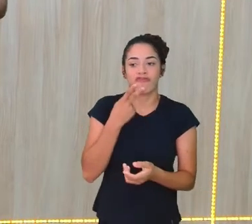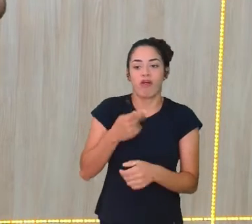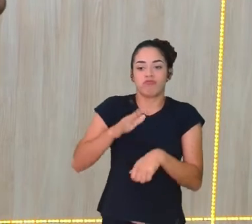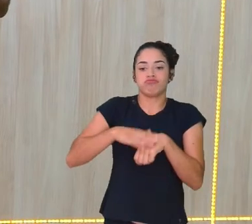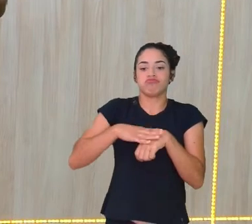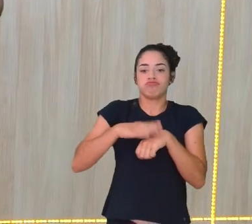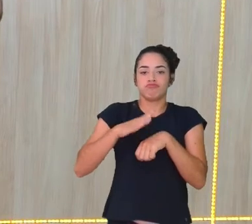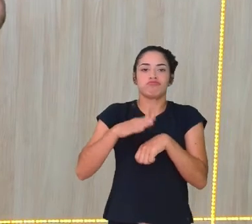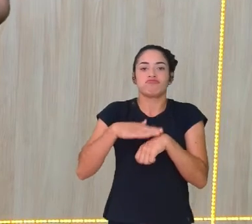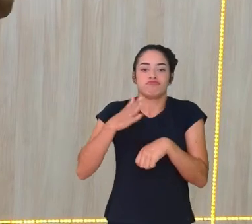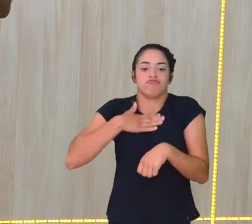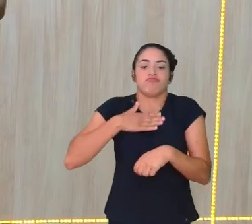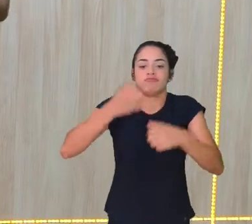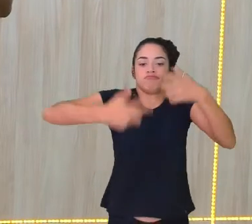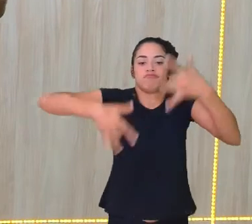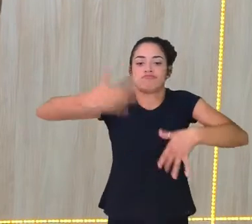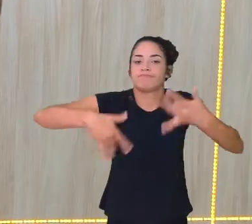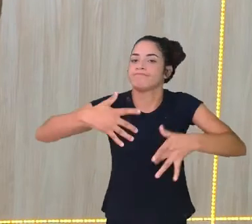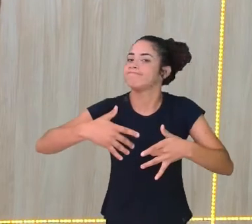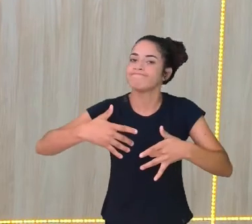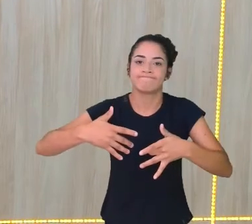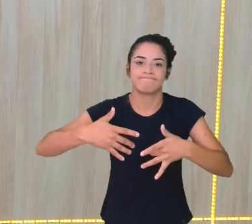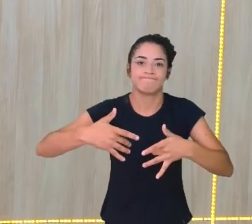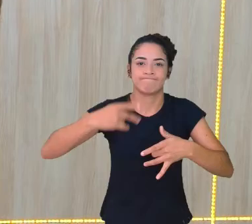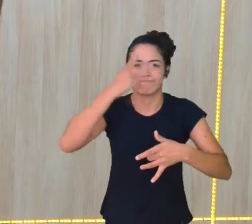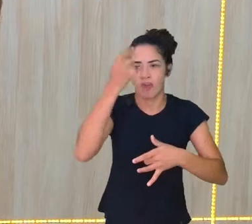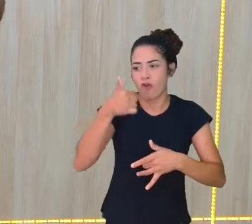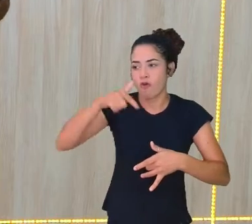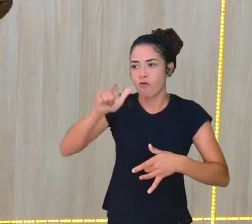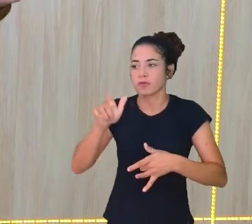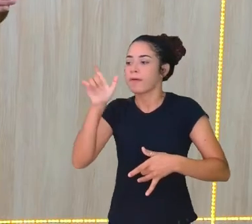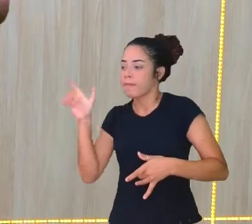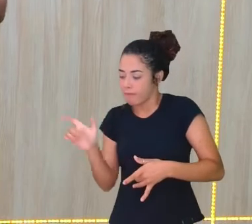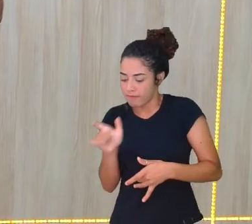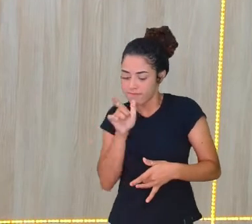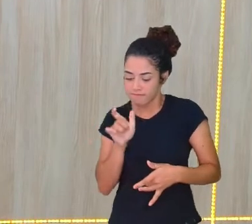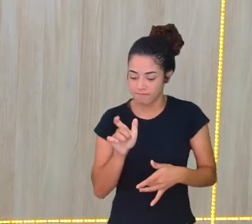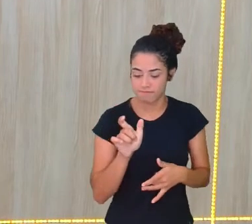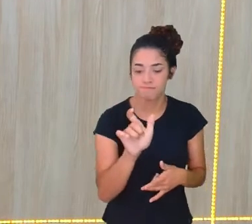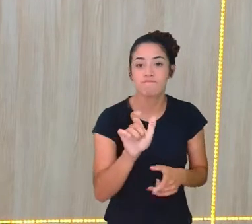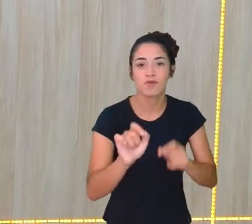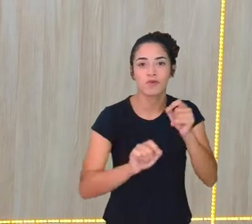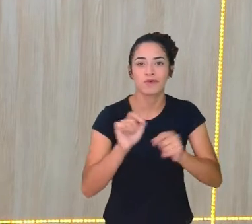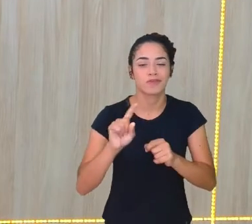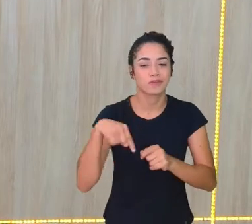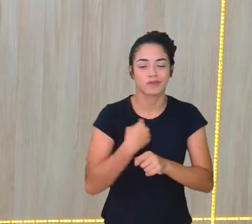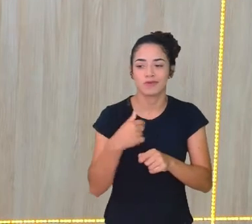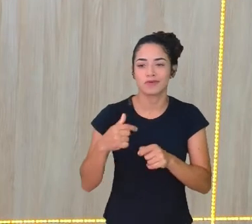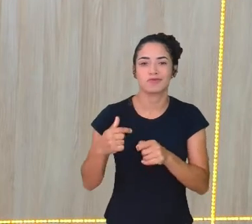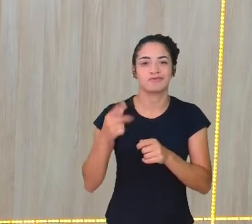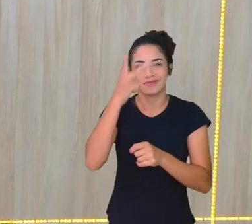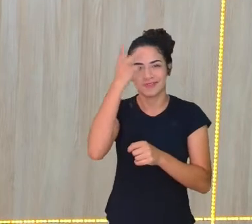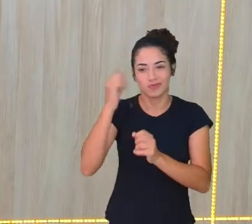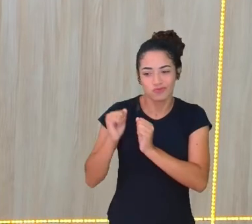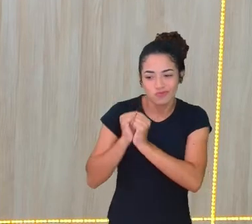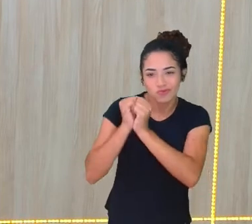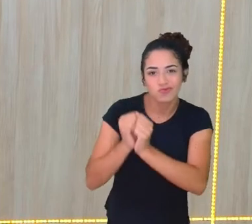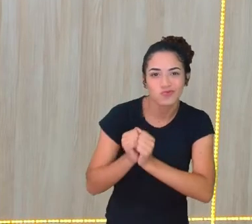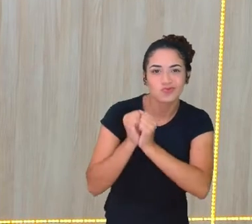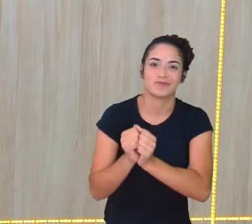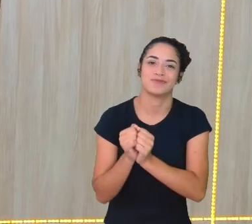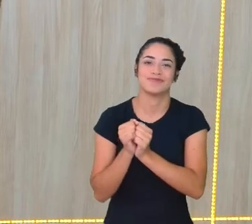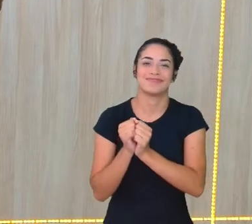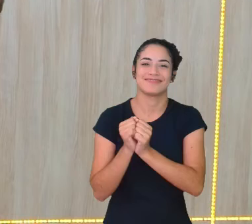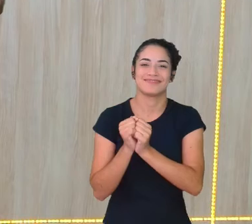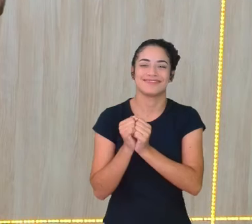estou parafraseando, estou se apropriando dessa frase, a gente anda sempre muito bem acompanhado. E vou